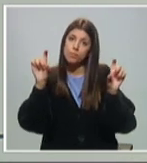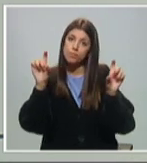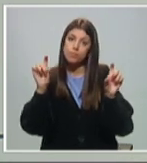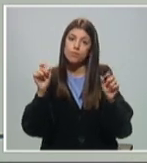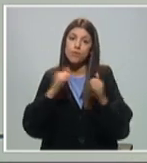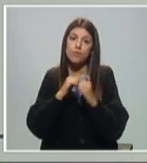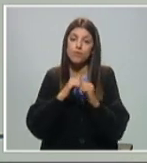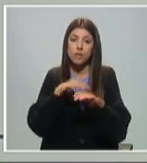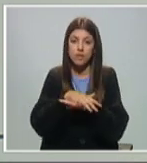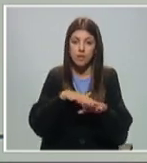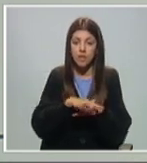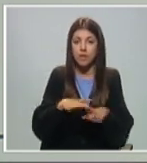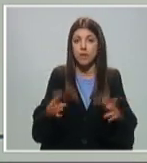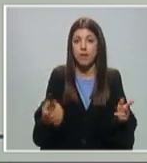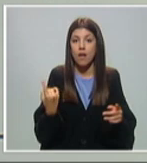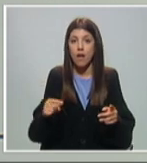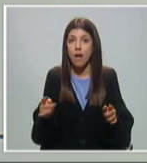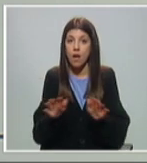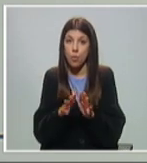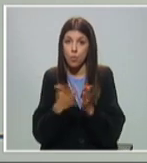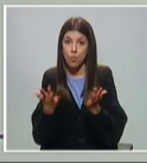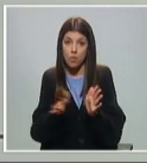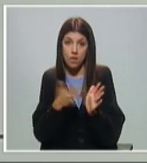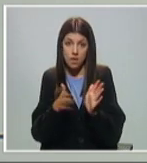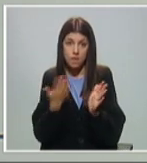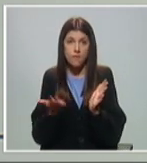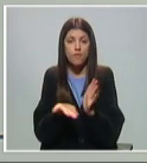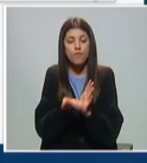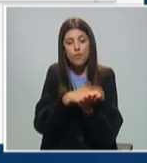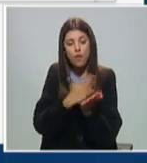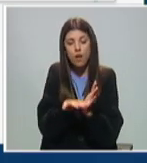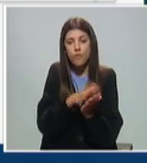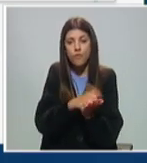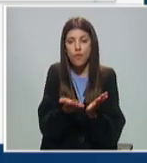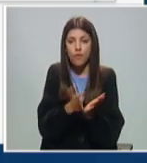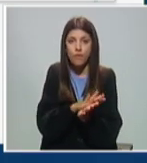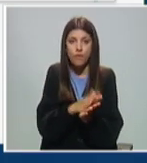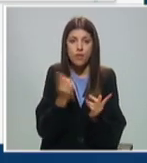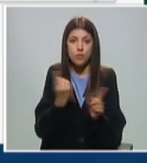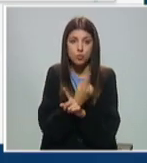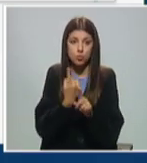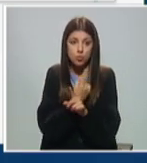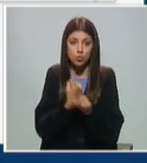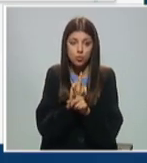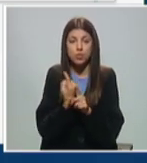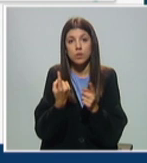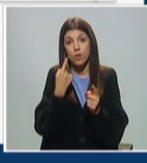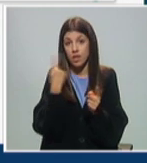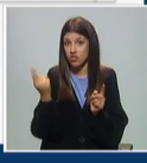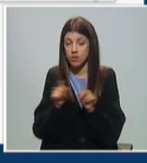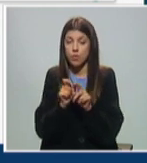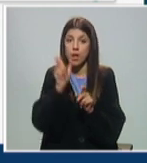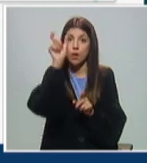pode ter várias folhas, e as folhas organizam-se por colunas e linhas, e depois, quando